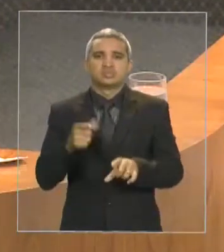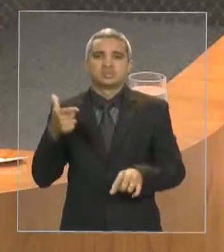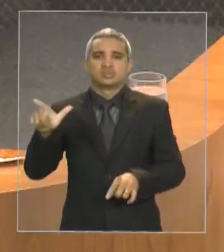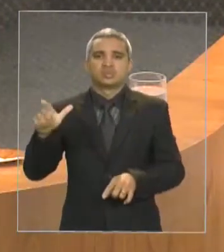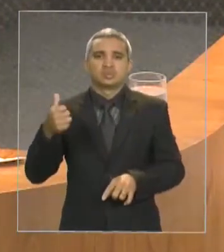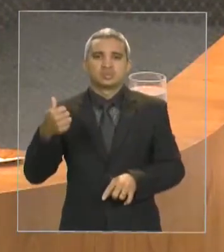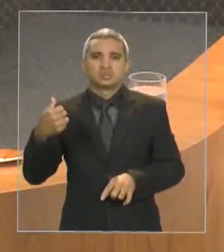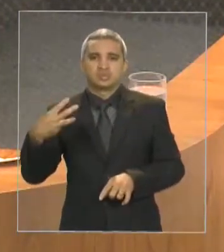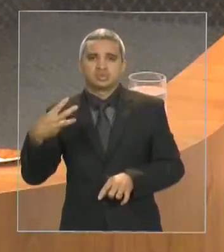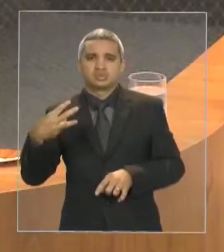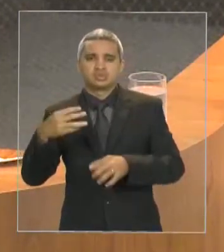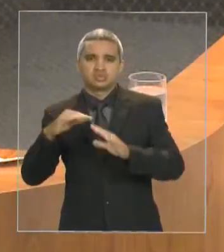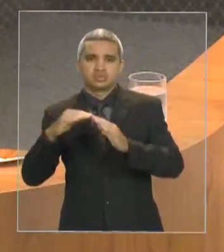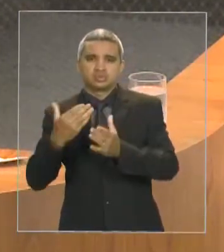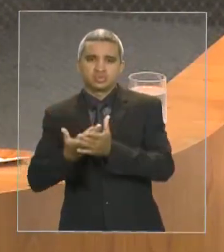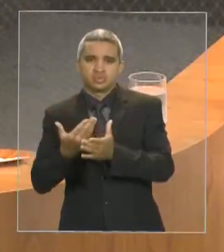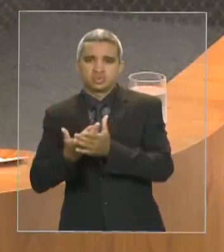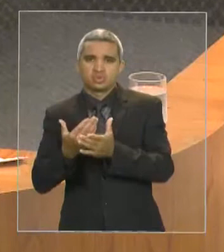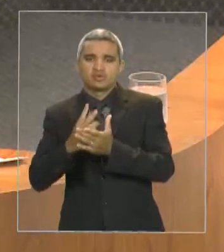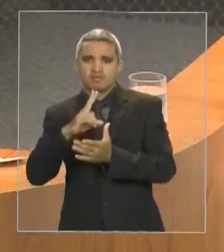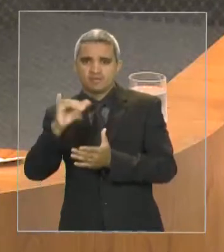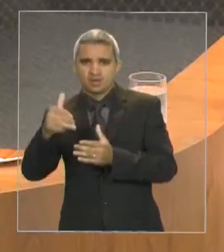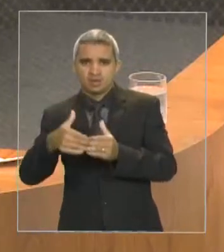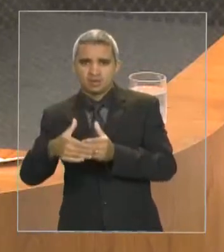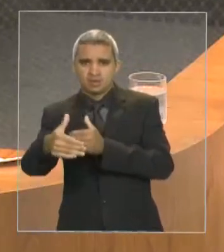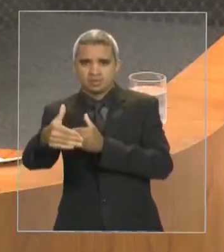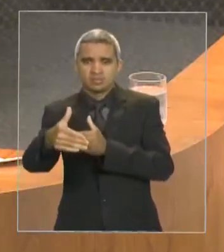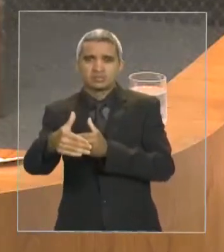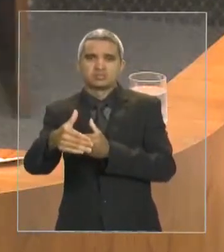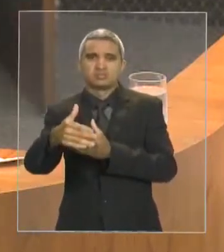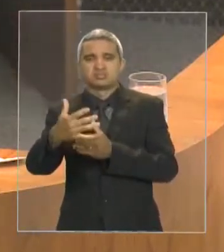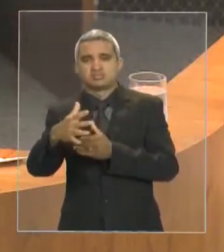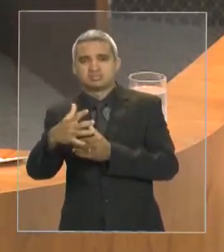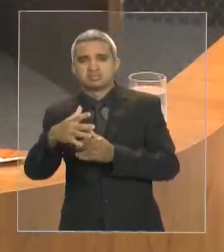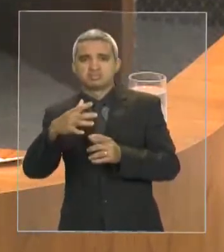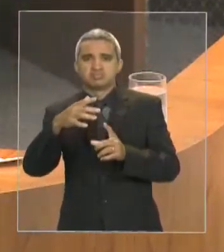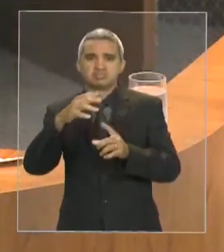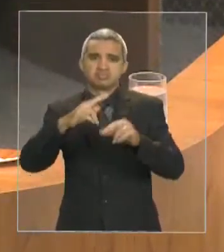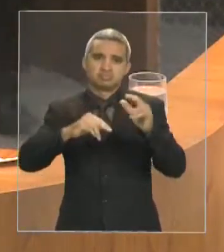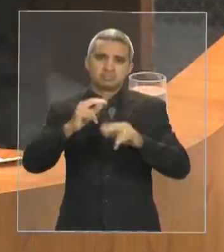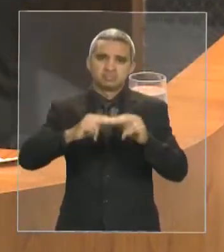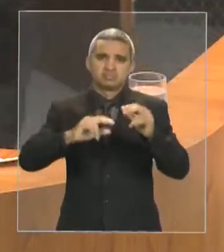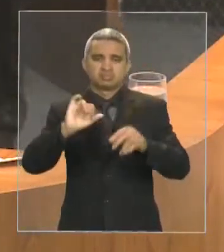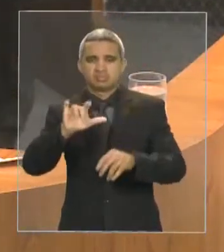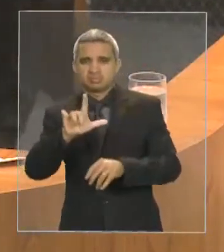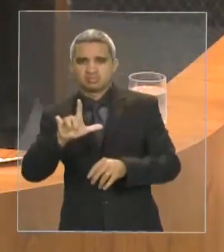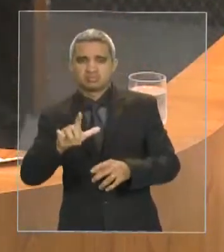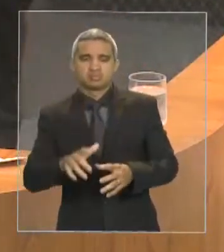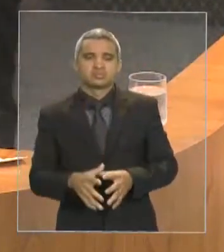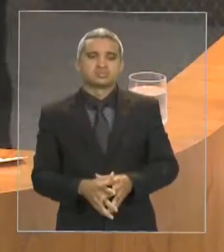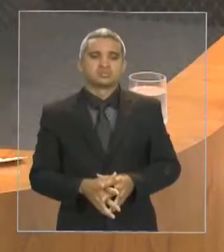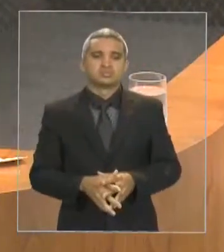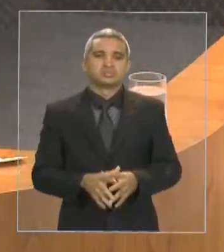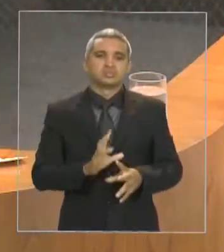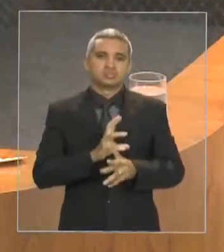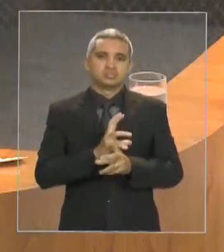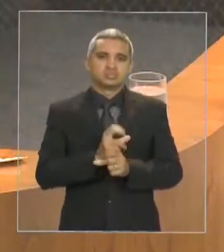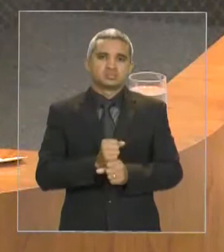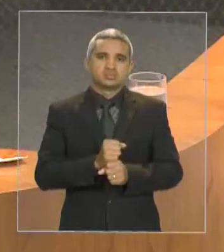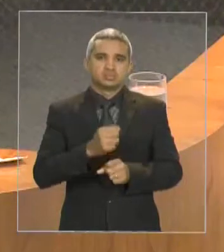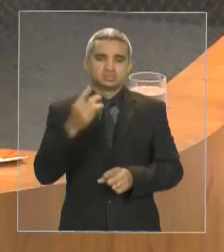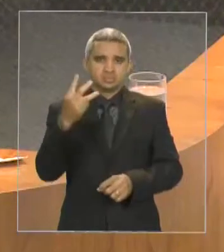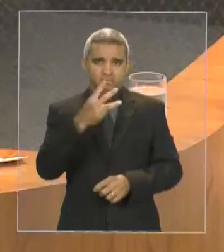de iniciar as obras ainda neste primeiro semestre. Fazendo um resumo, 33 estão em